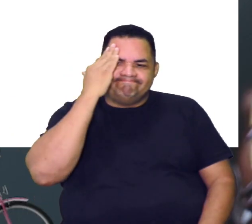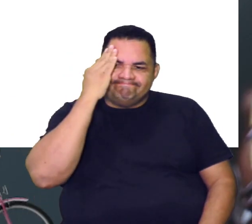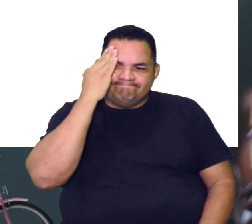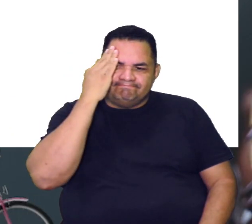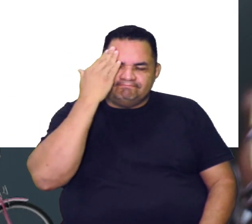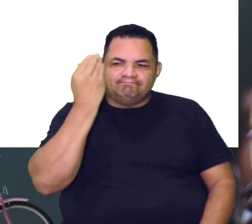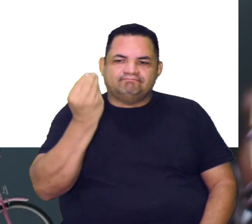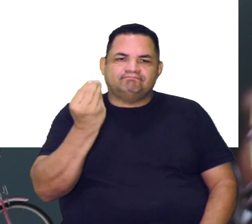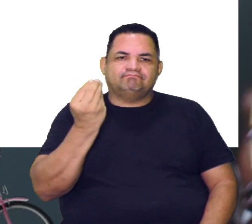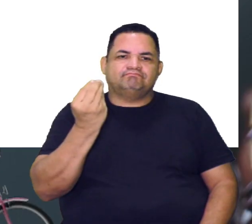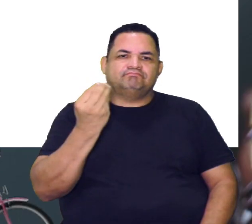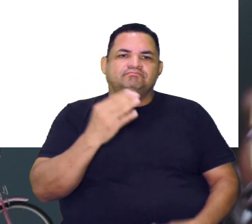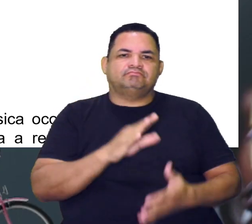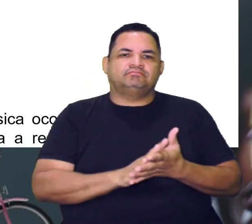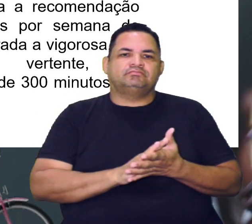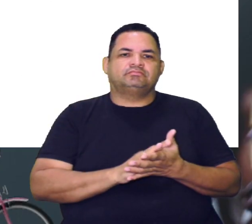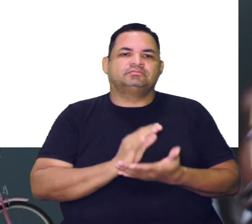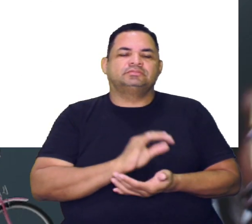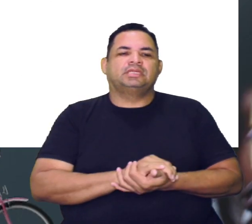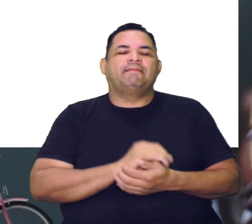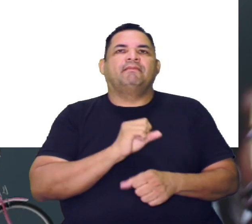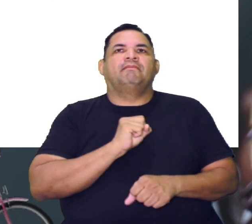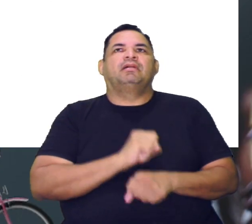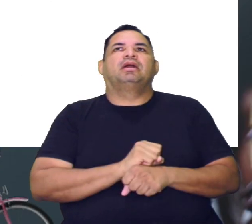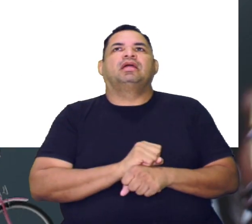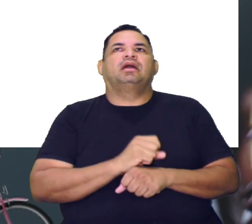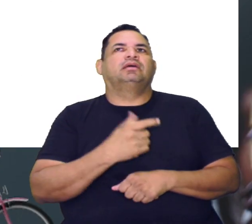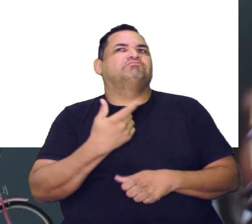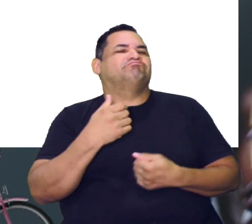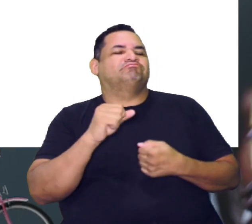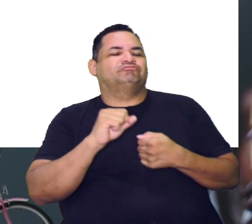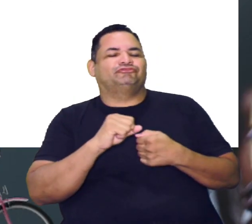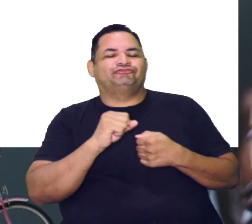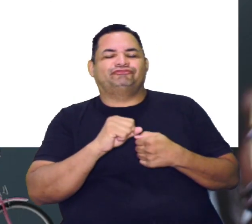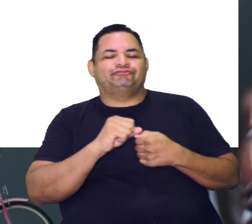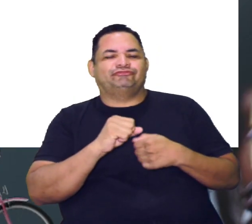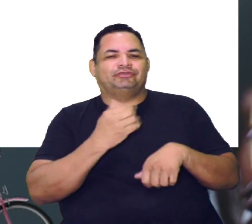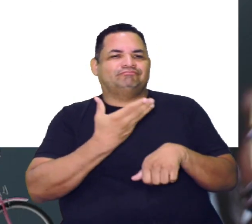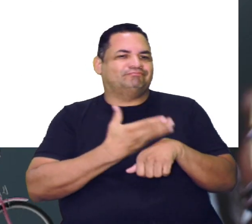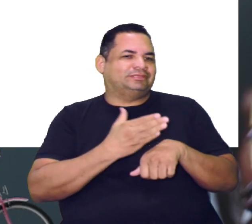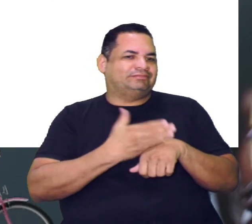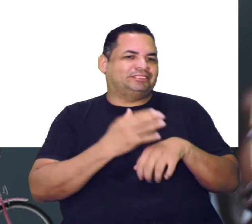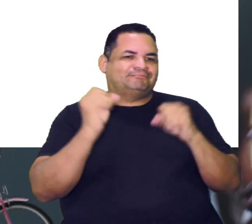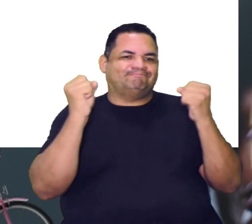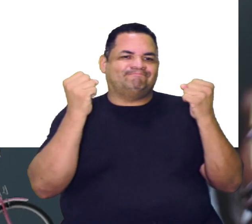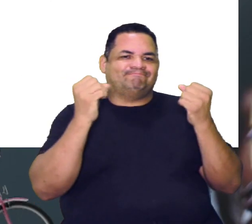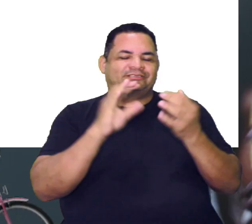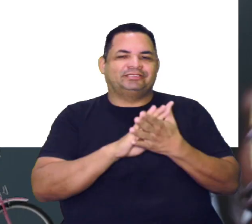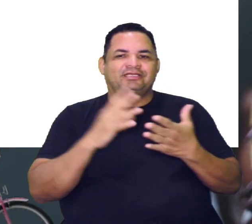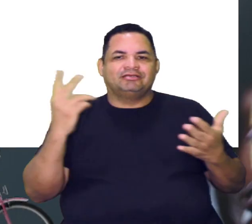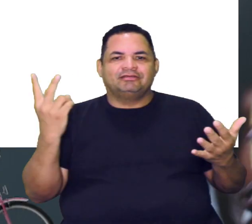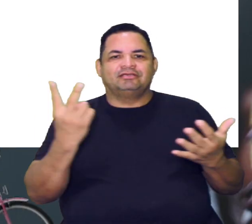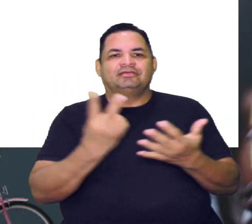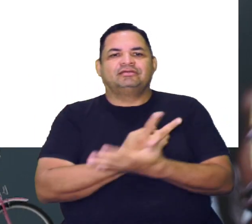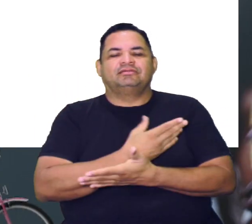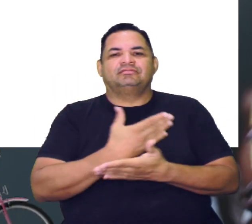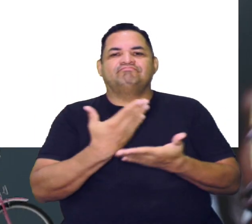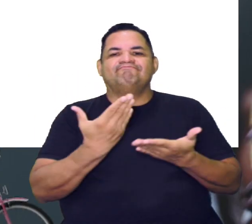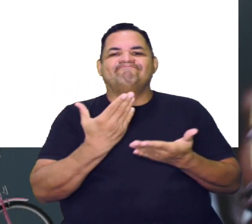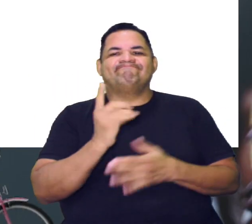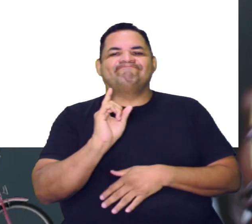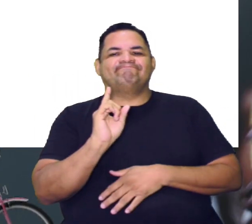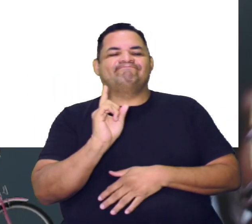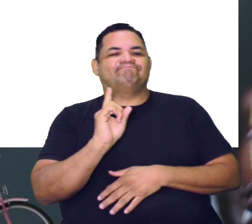sobre ser inativo fisicamente, né? E essa inatividade, ela vai ocorrer, gente, quando